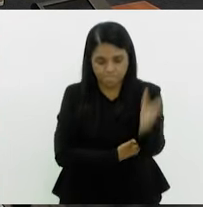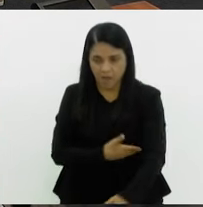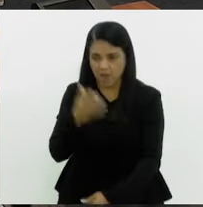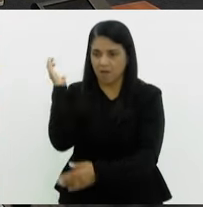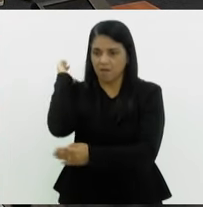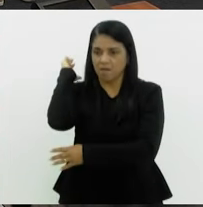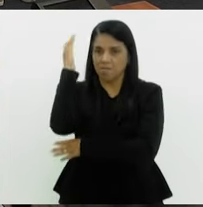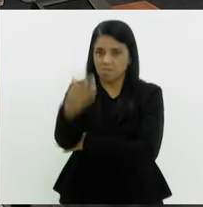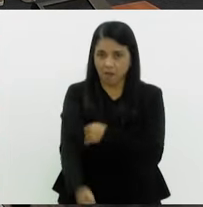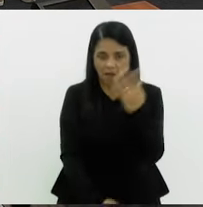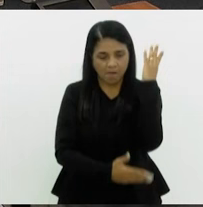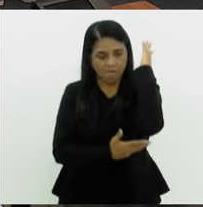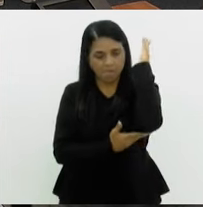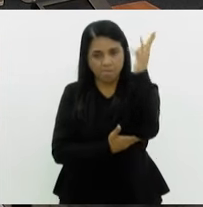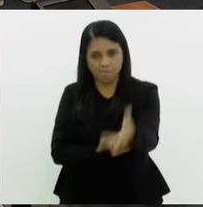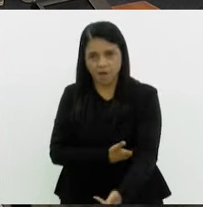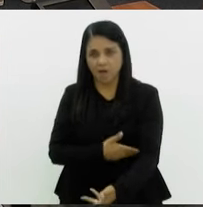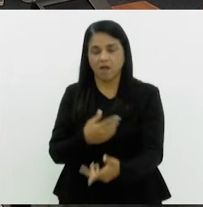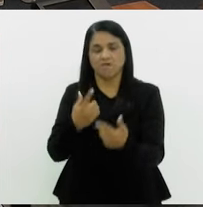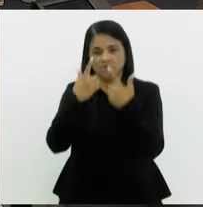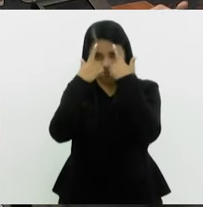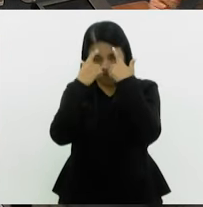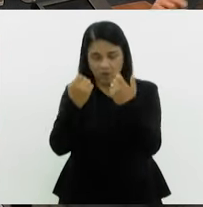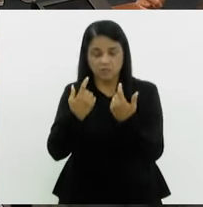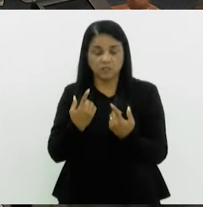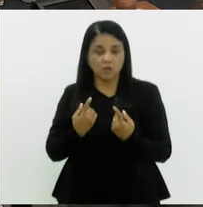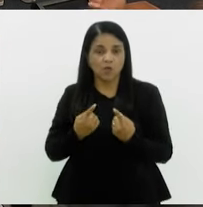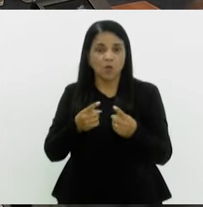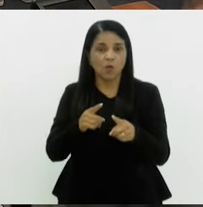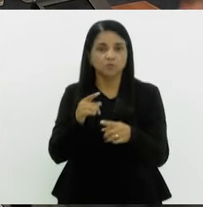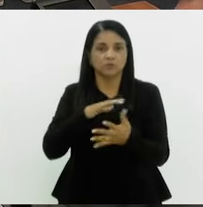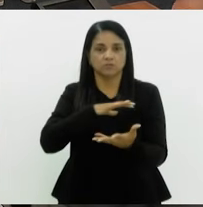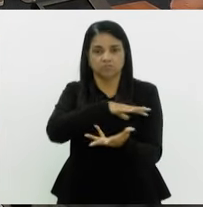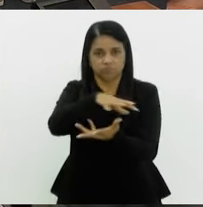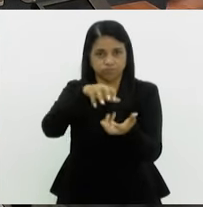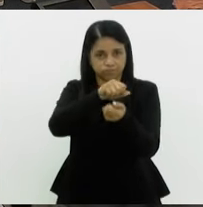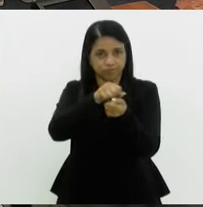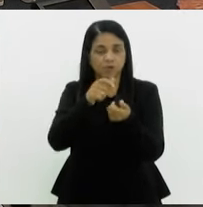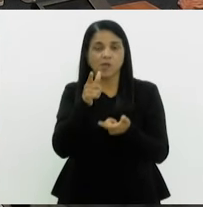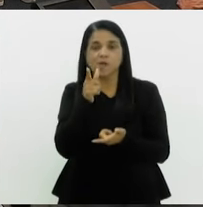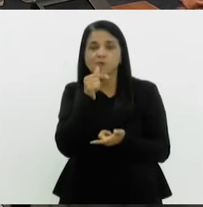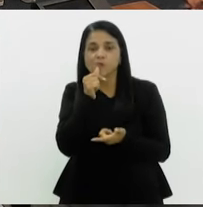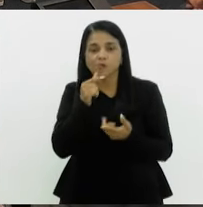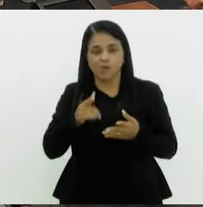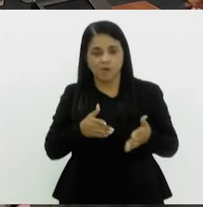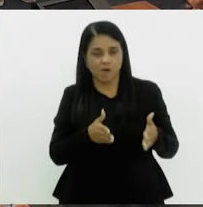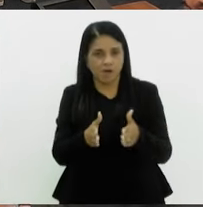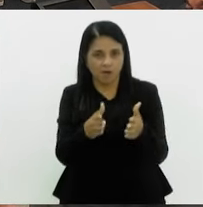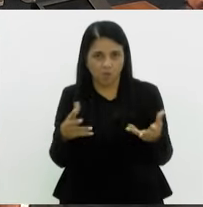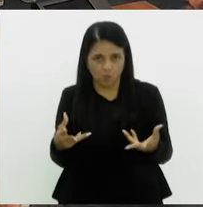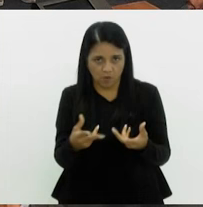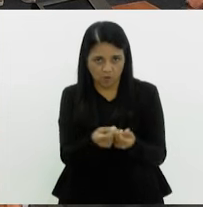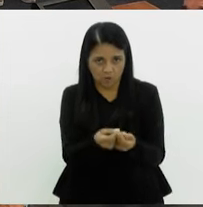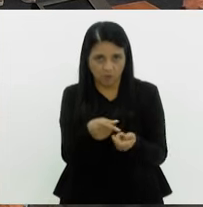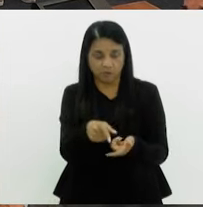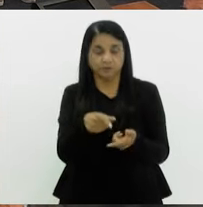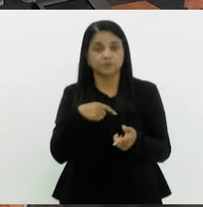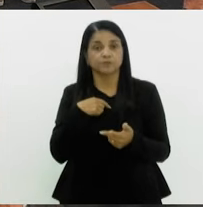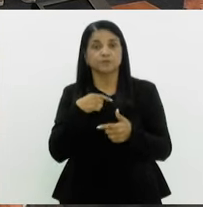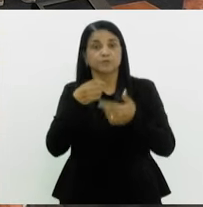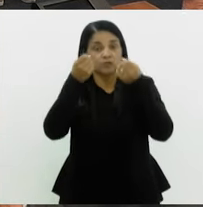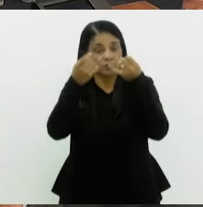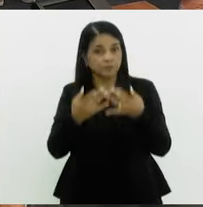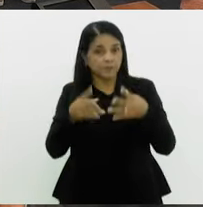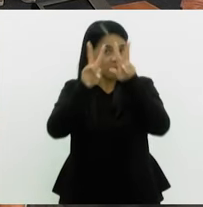de agressão à biodiversidade, à qualidade da água dos rios. Então, quando a gente fala de reforma agrária, ainda mais